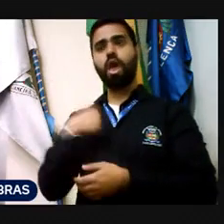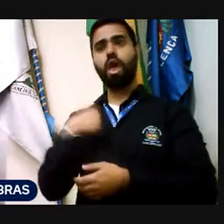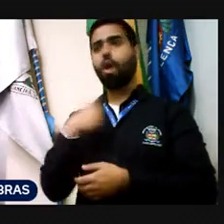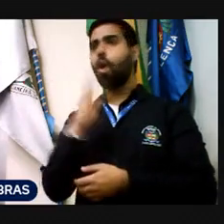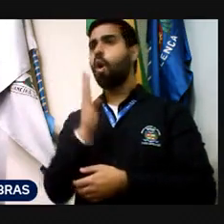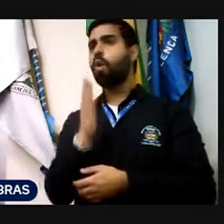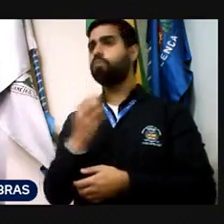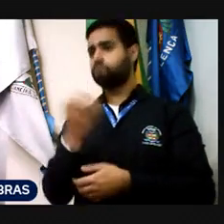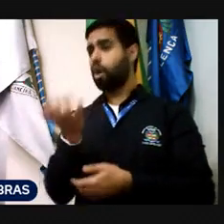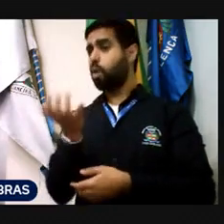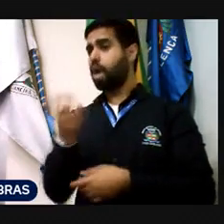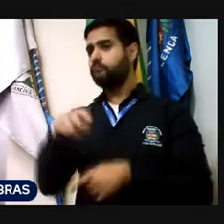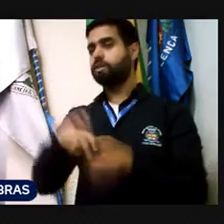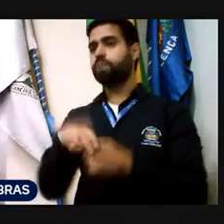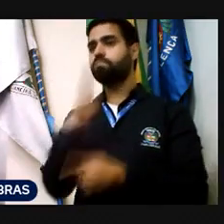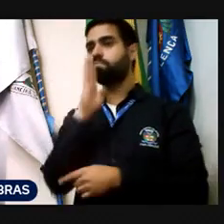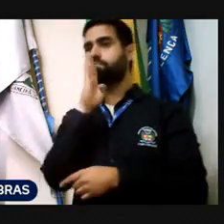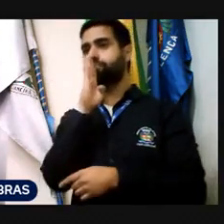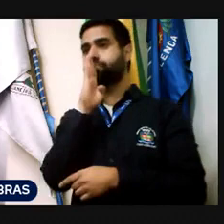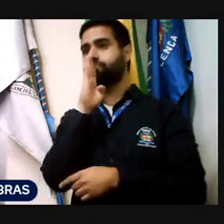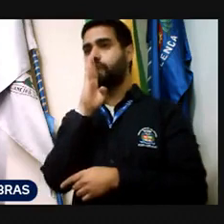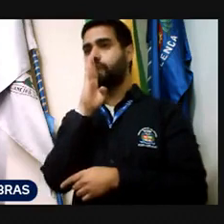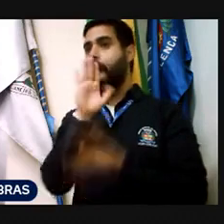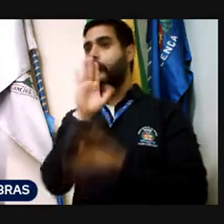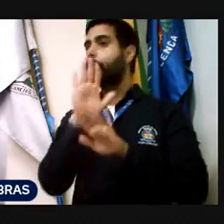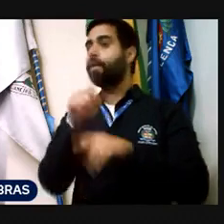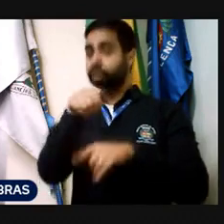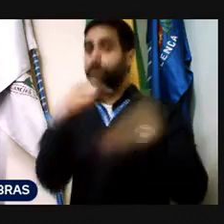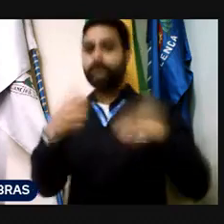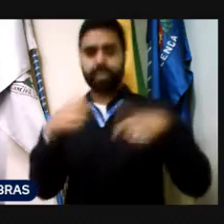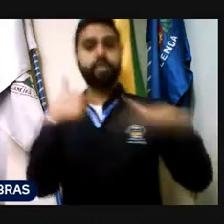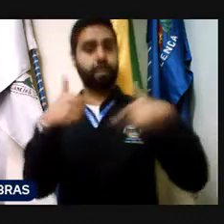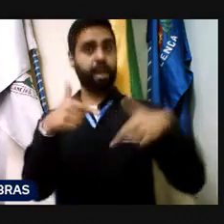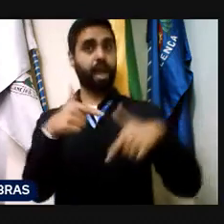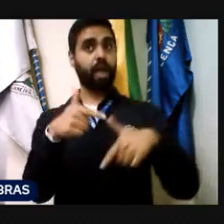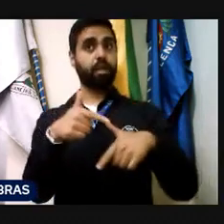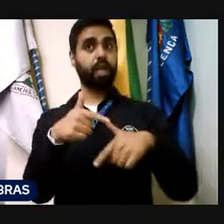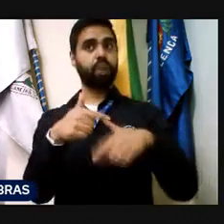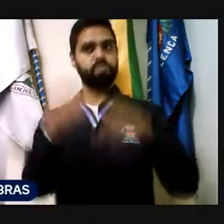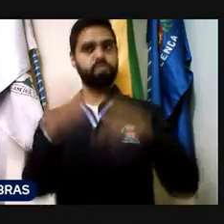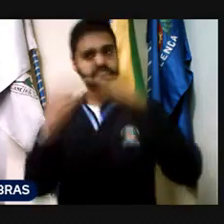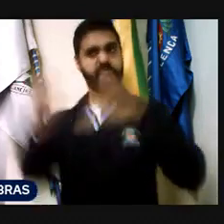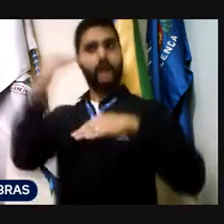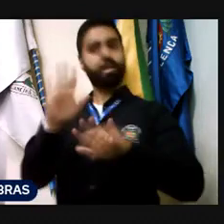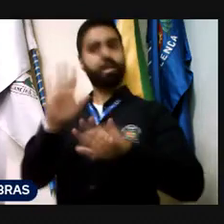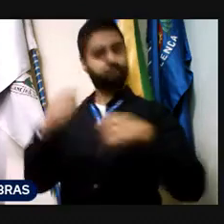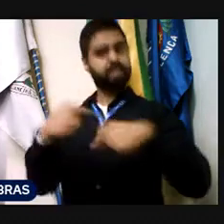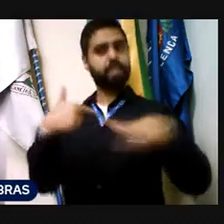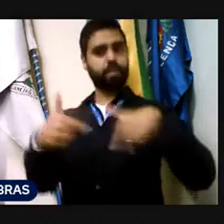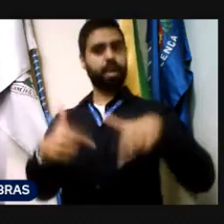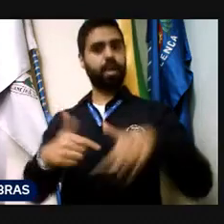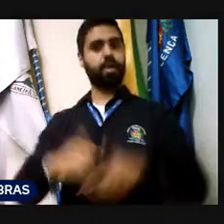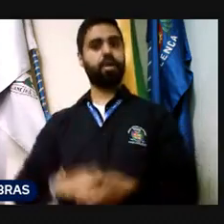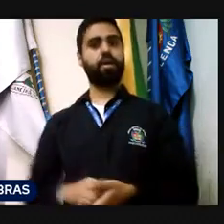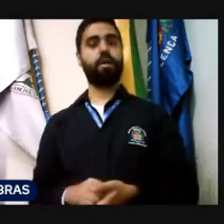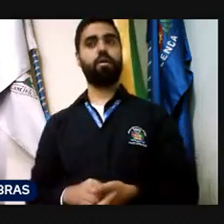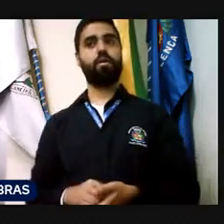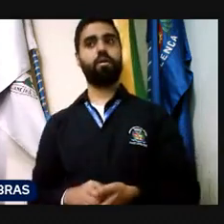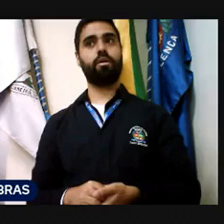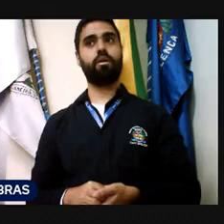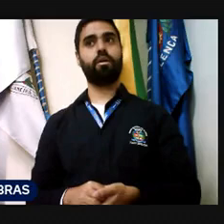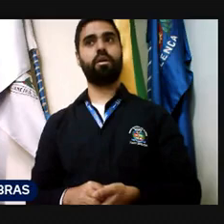quietinho, sentado ali, ó, marcar na minha boca com trabalho. Ganha de mim, mas ganha no trabalho. Ganha na